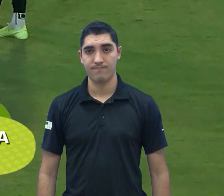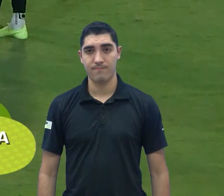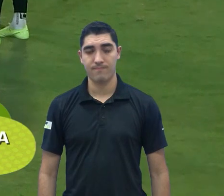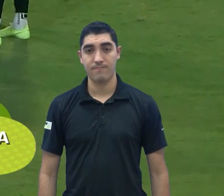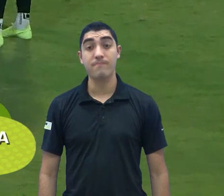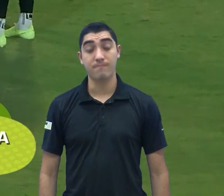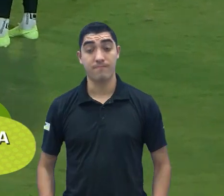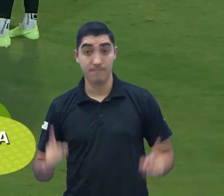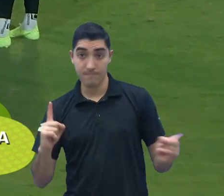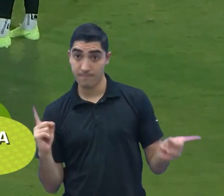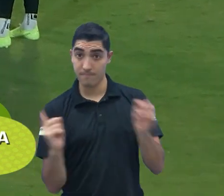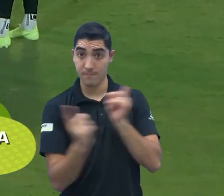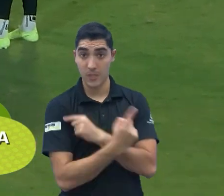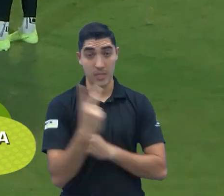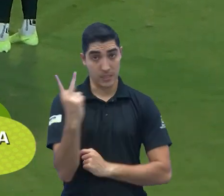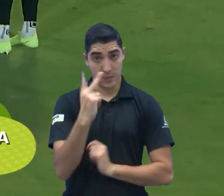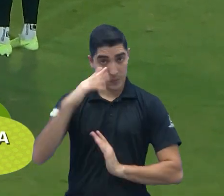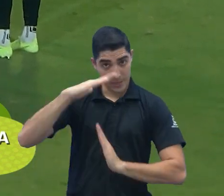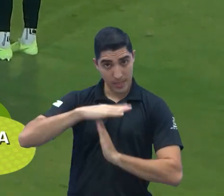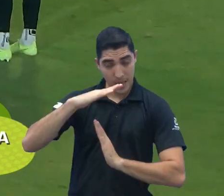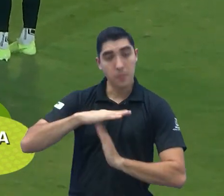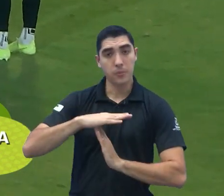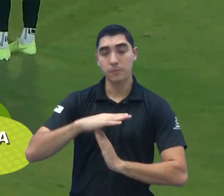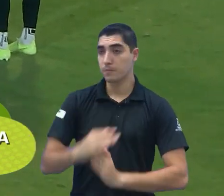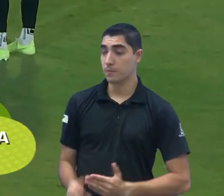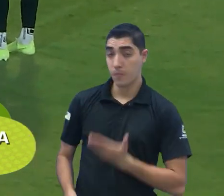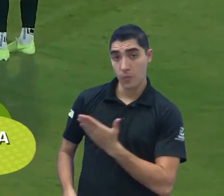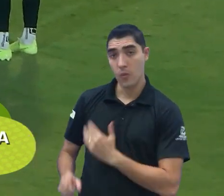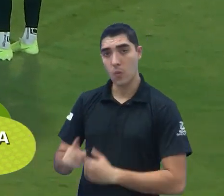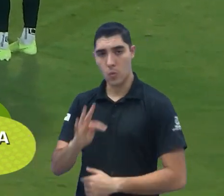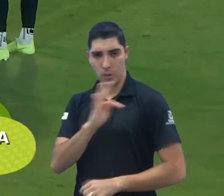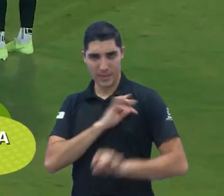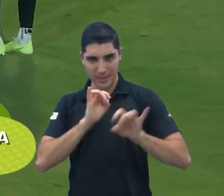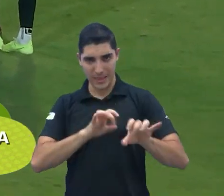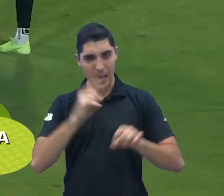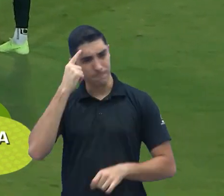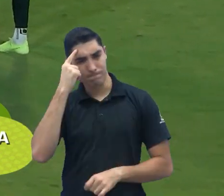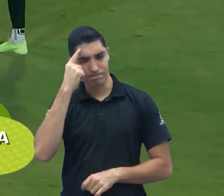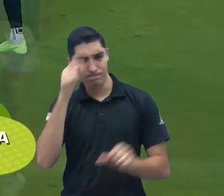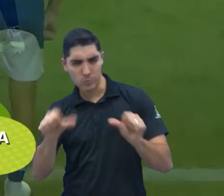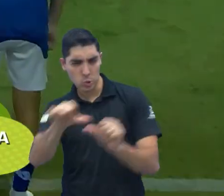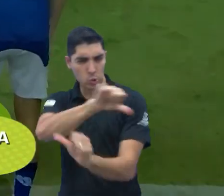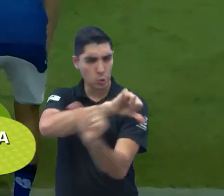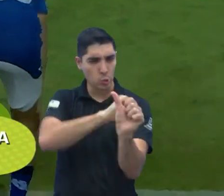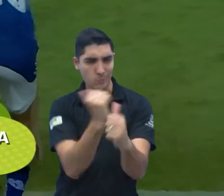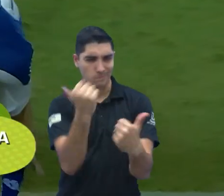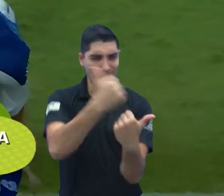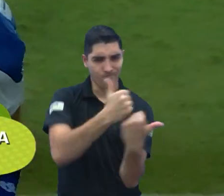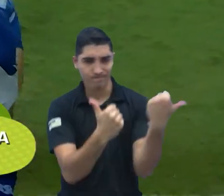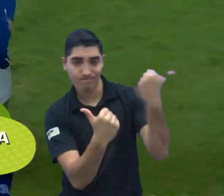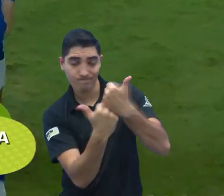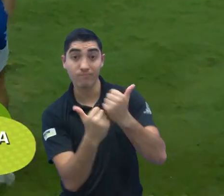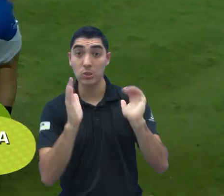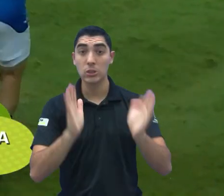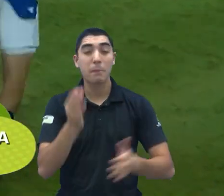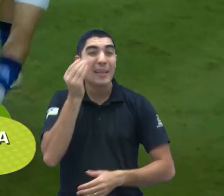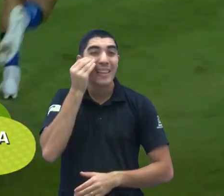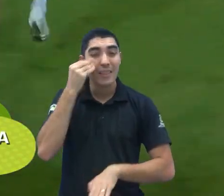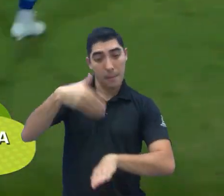Na volta para o segundo tempo, o técnico Marcelo Marelli mexeu na equipe para tentar conseguir retomar o meio de